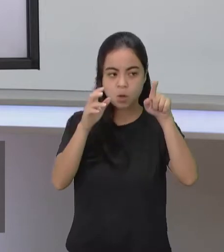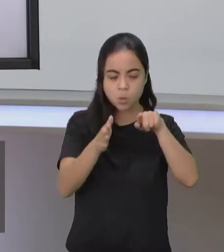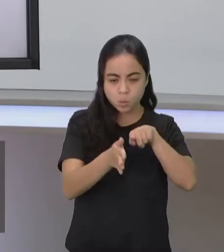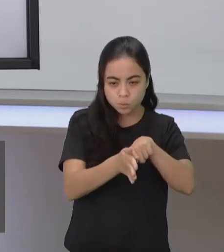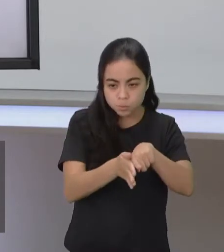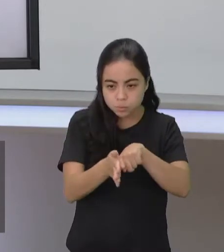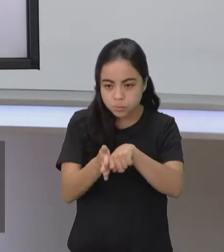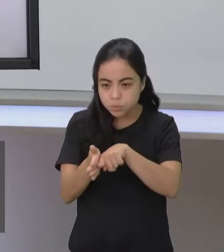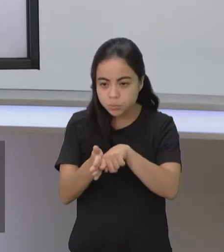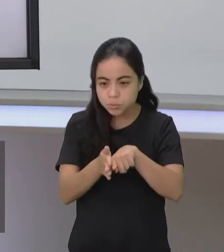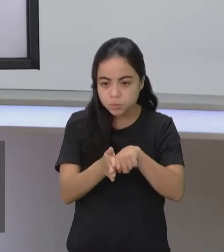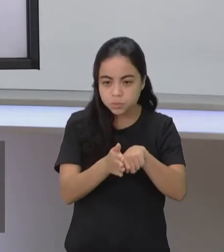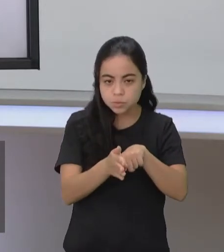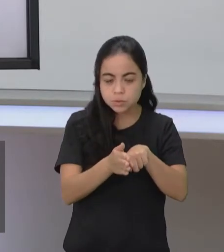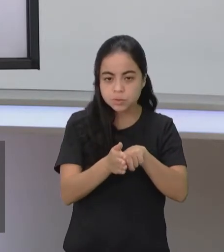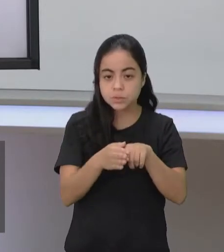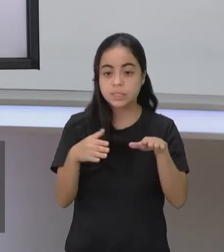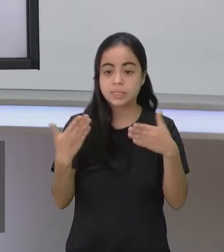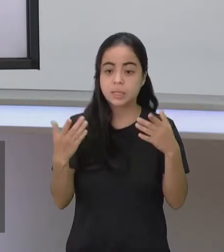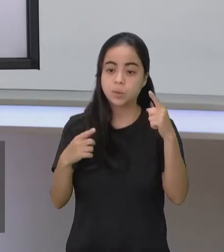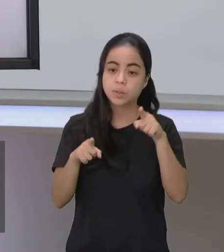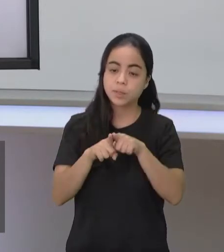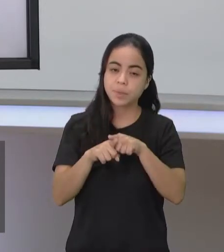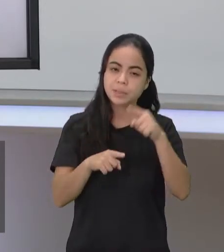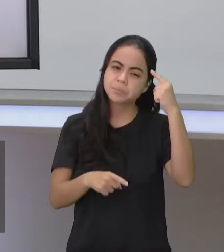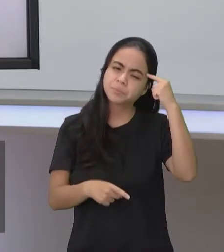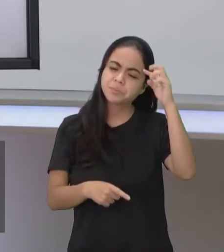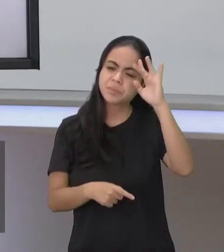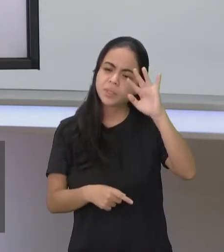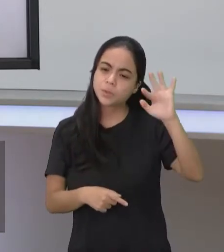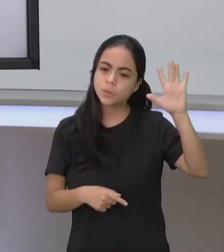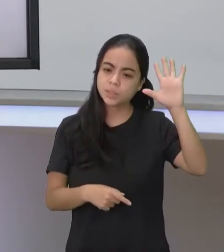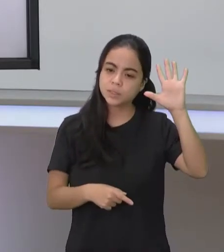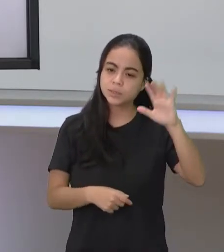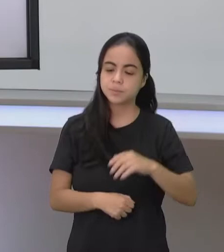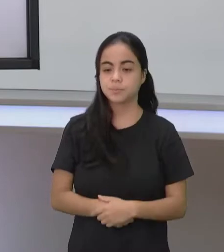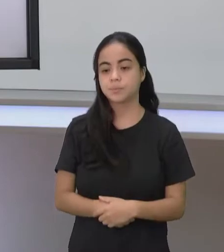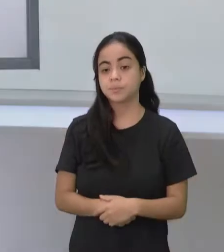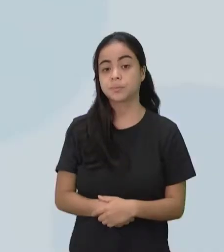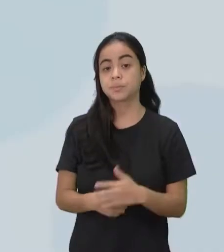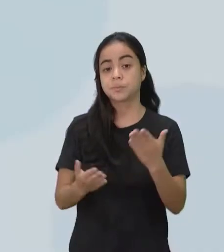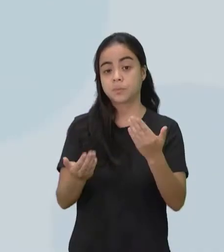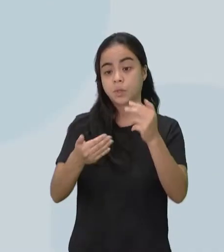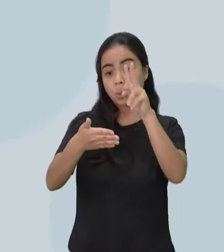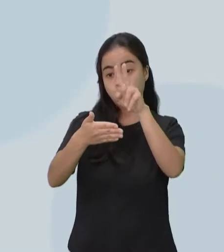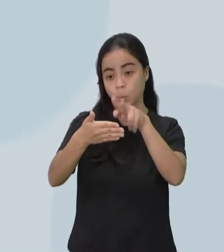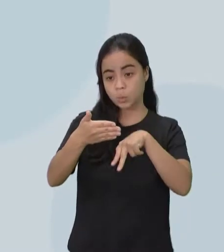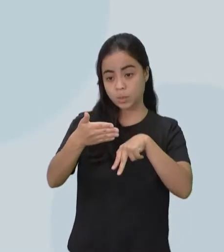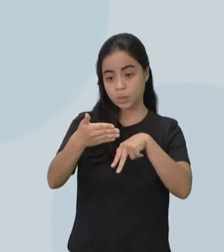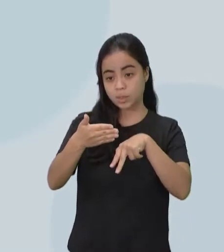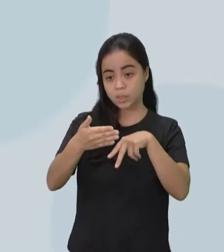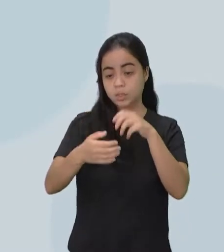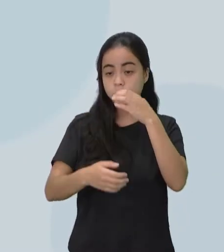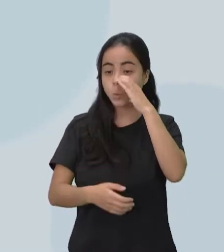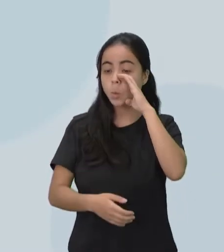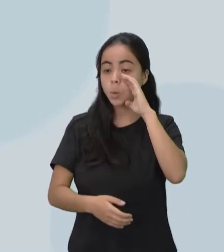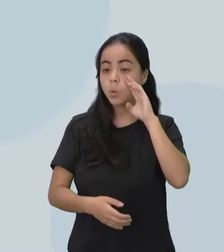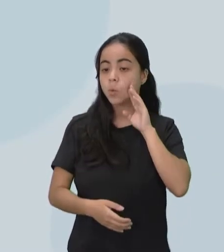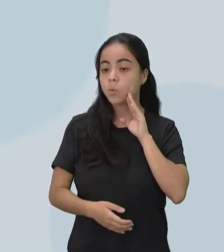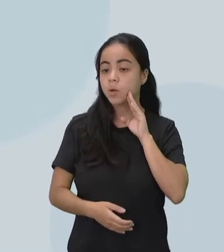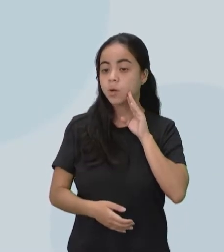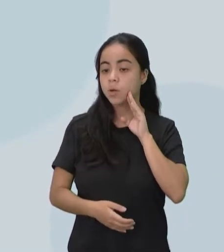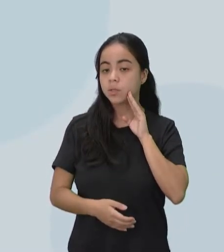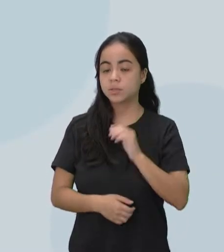científica, então a gente vai falar aí sobre teorias e sobre teóricos. A gente trouxe para vocês um texto do Marx, com a